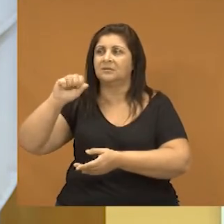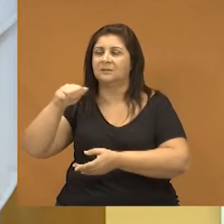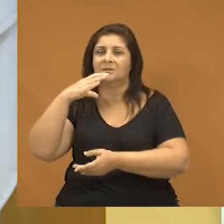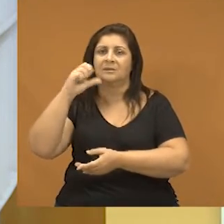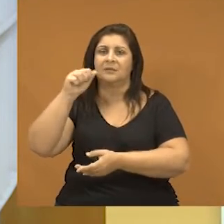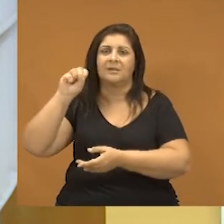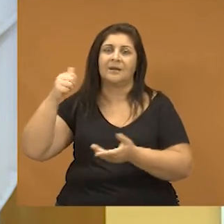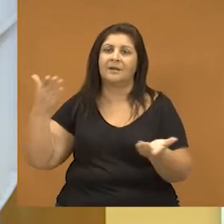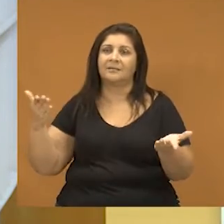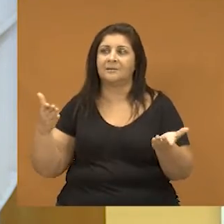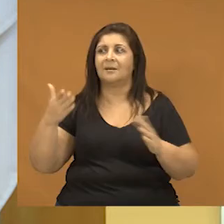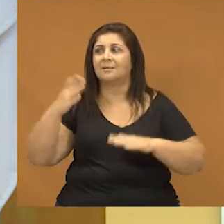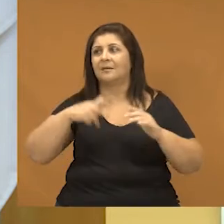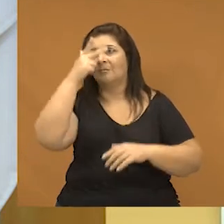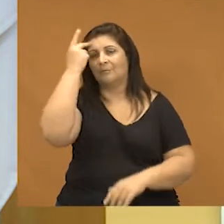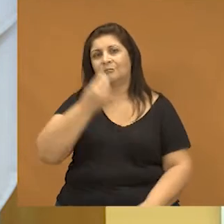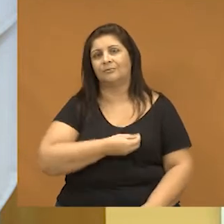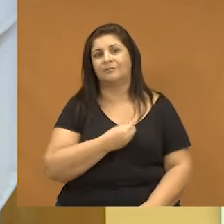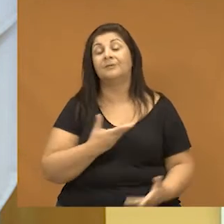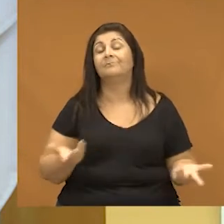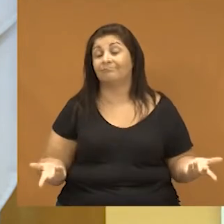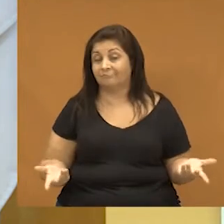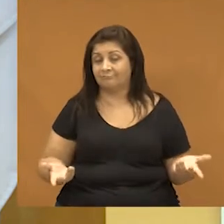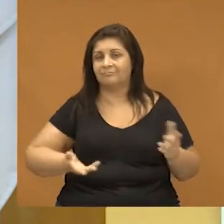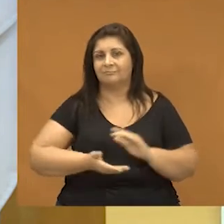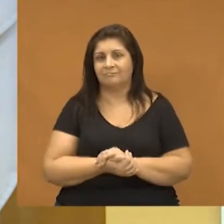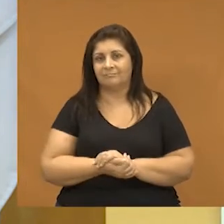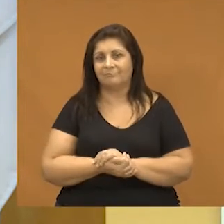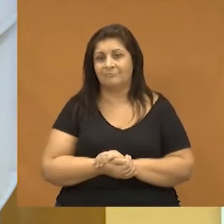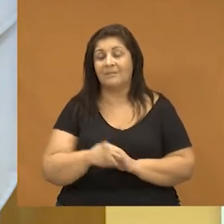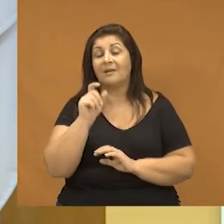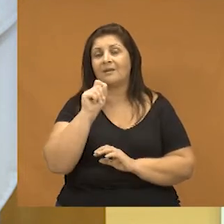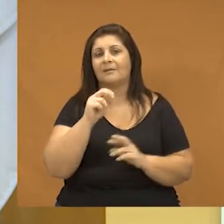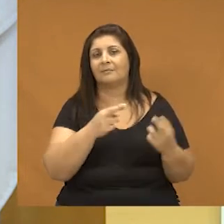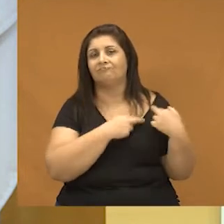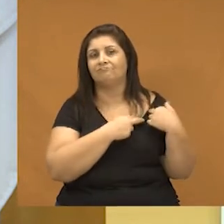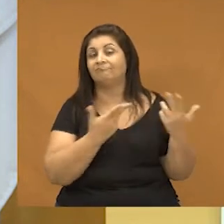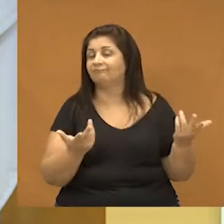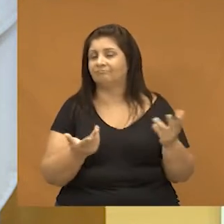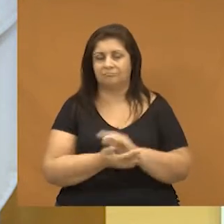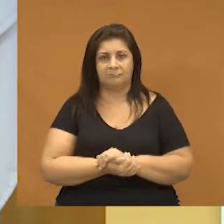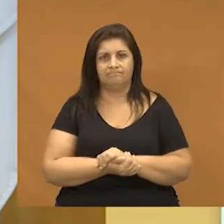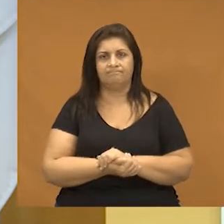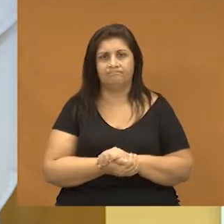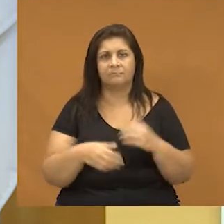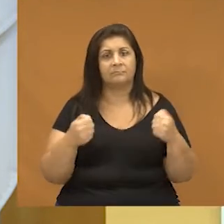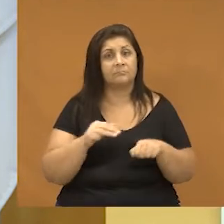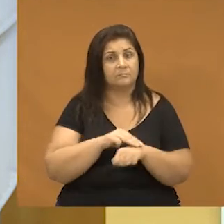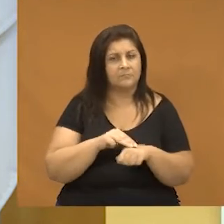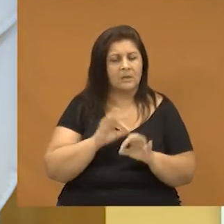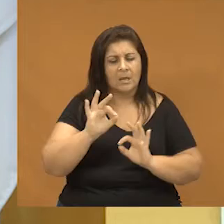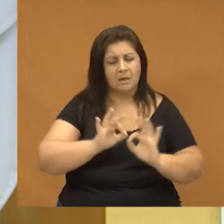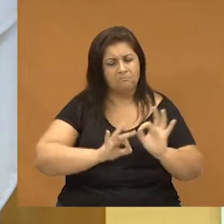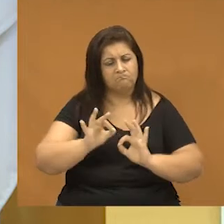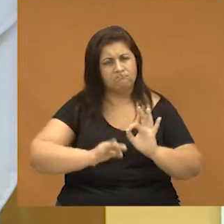em Jacareí, talvez a pessoa pudesse ter sido salva. E aí, quem é que vai pagar essa conta? Então, é uma coisa que tem que ser muito bem estruturada,